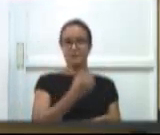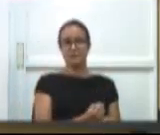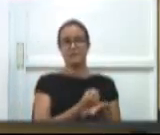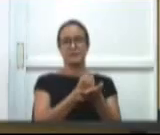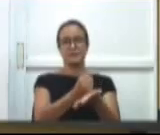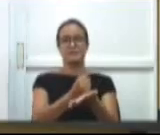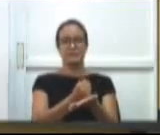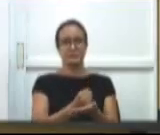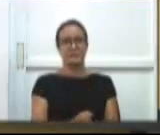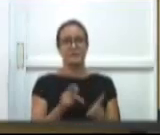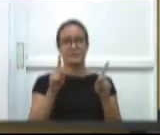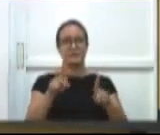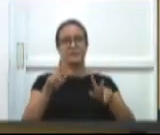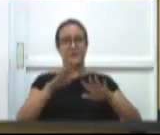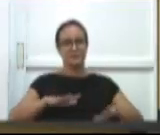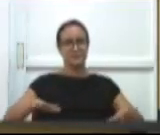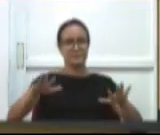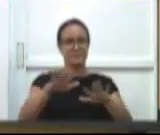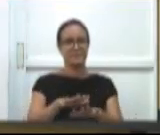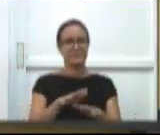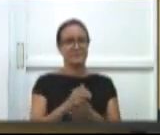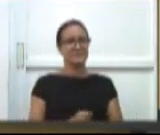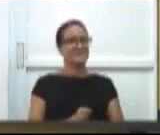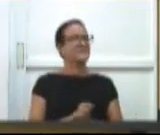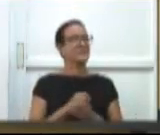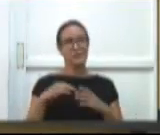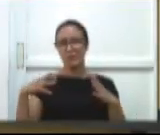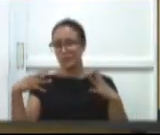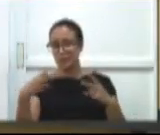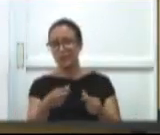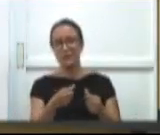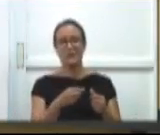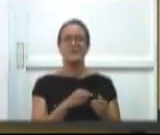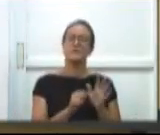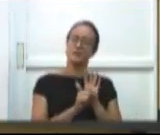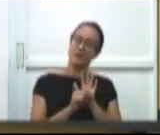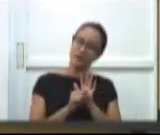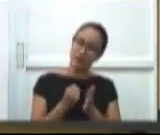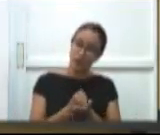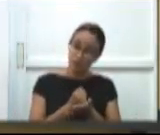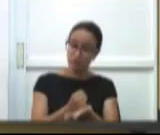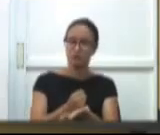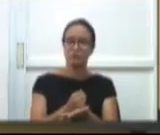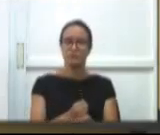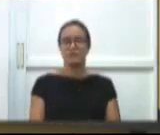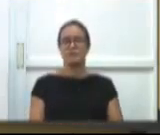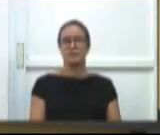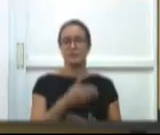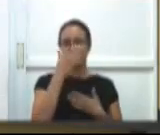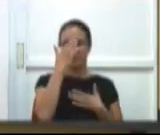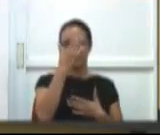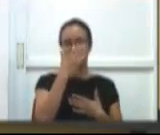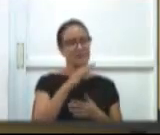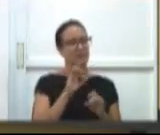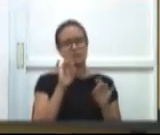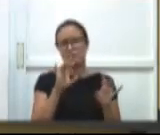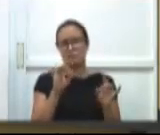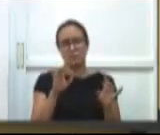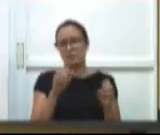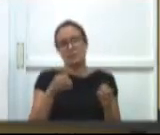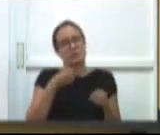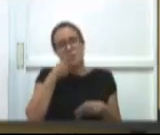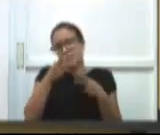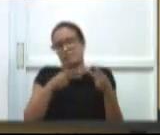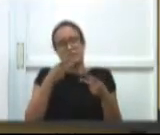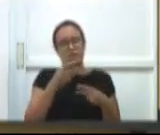em geral, independente da causa, né? Igual tá nossos irmãos aí. Muito obrigado. É só isso que eu venho